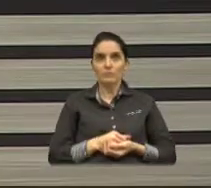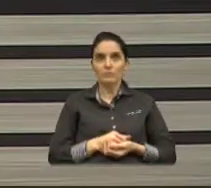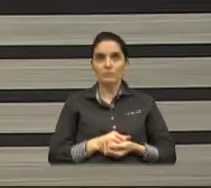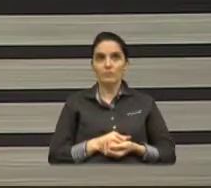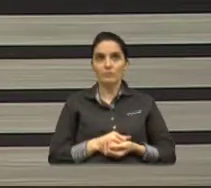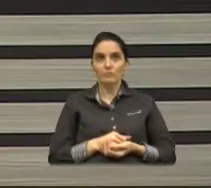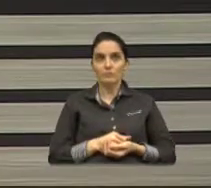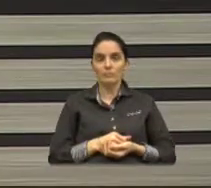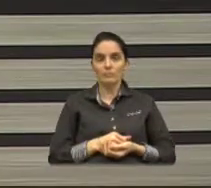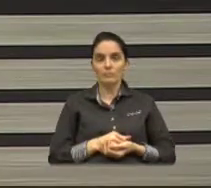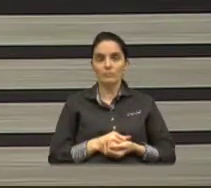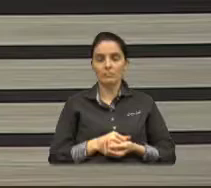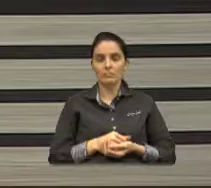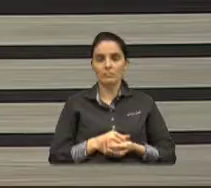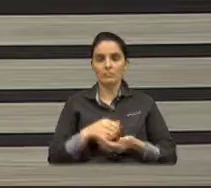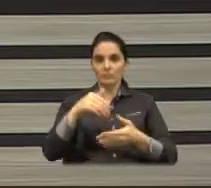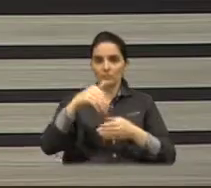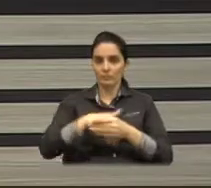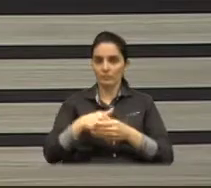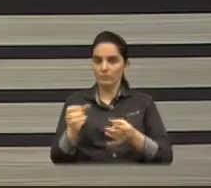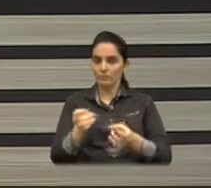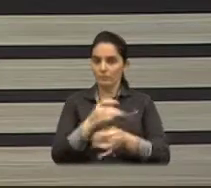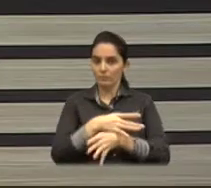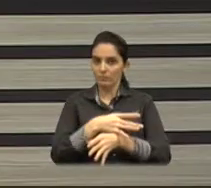Está encerrada a votação.